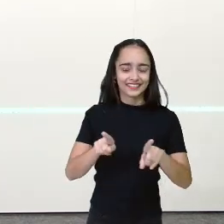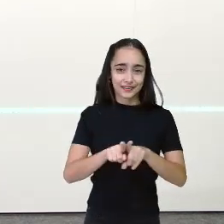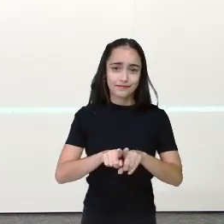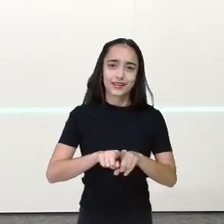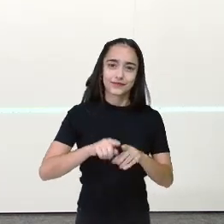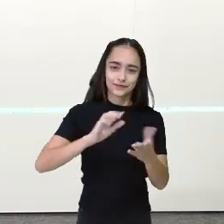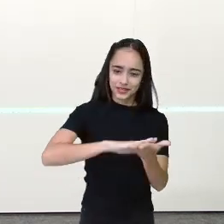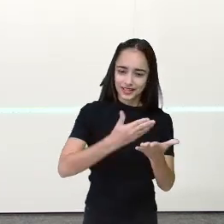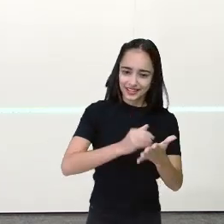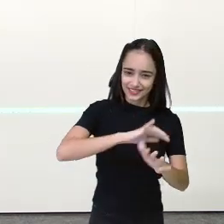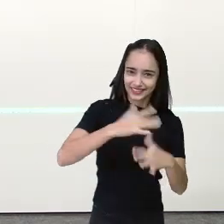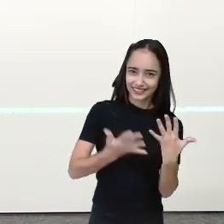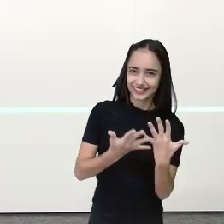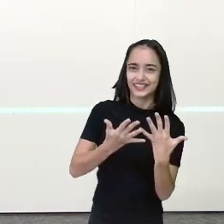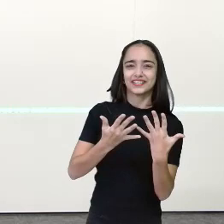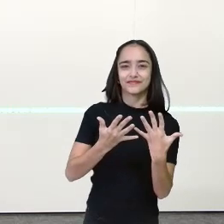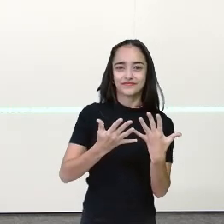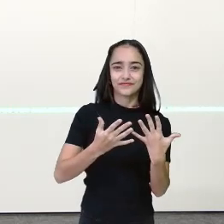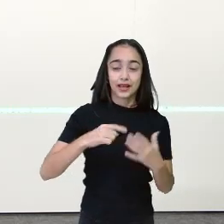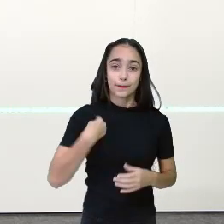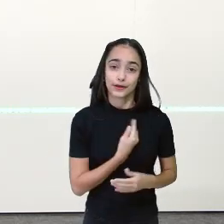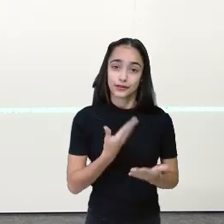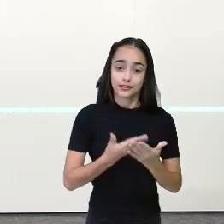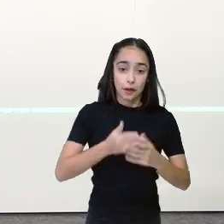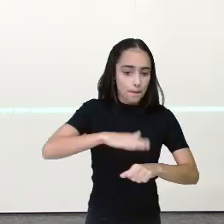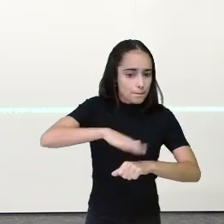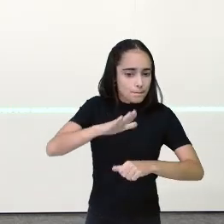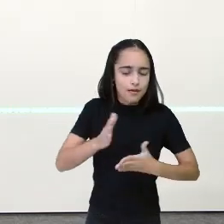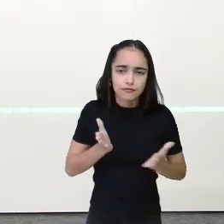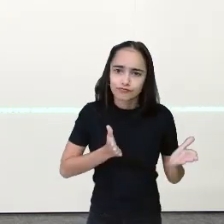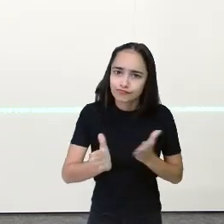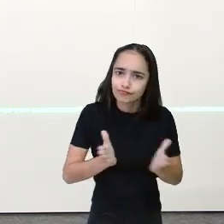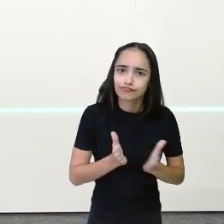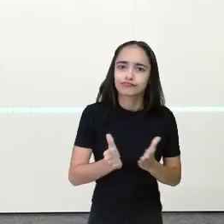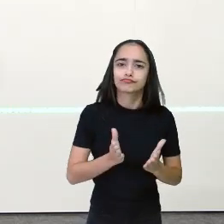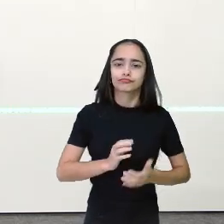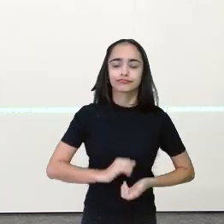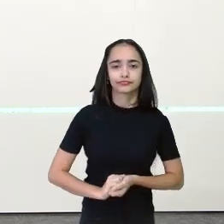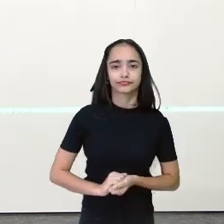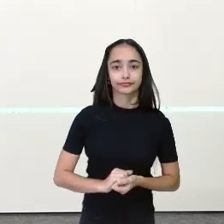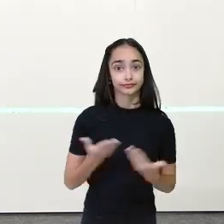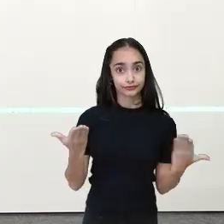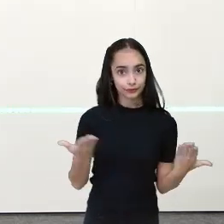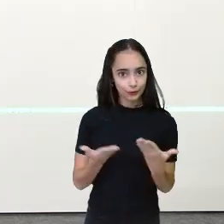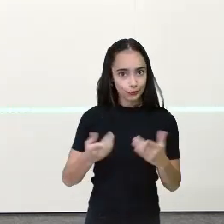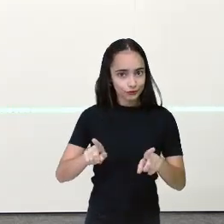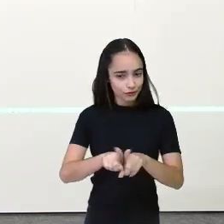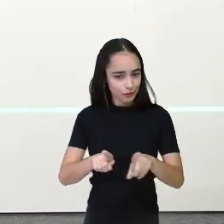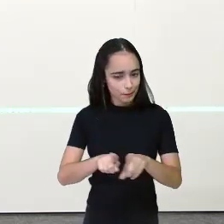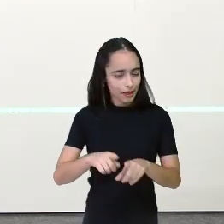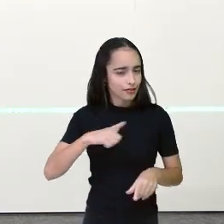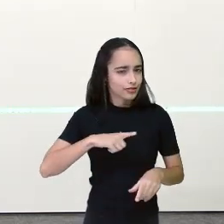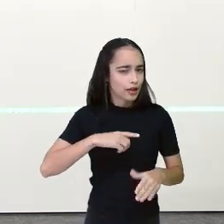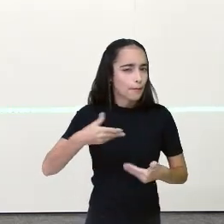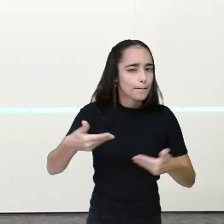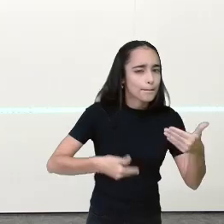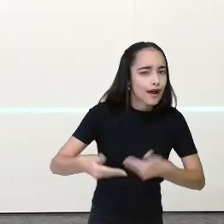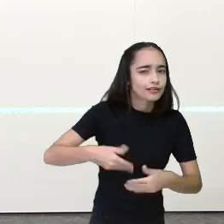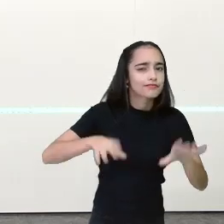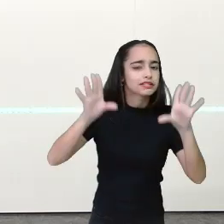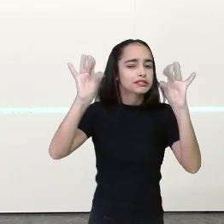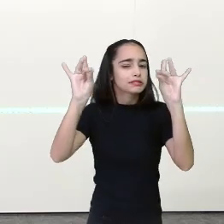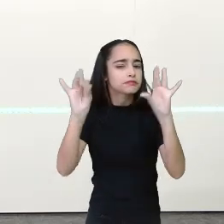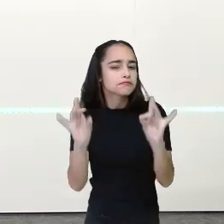inclusiva. Bem-vinda, Karen! Vamos lá, gente. Hoje também teremos uma participação especial, tá? De um